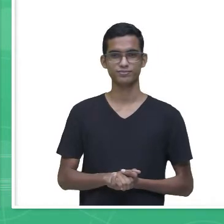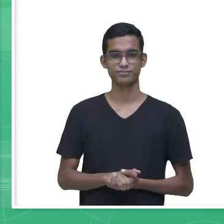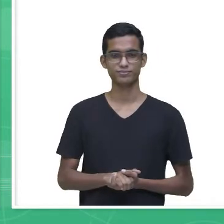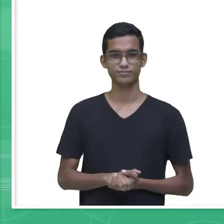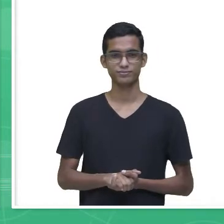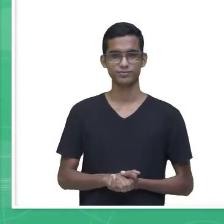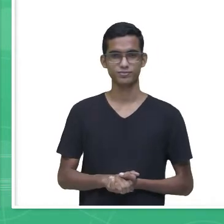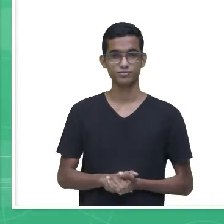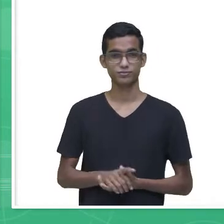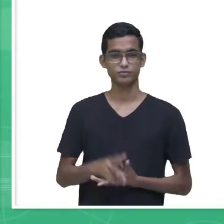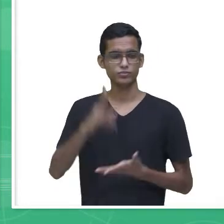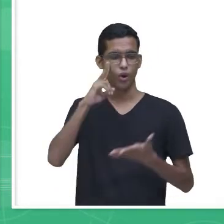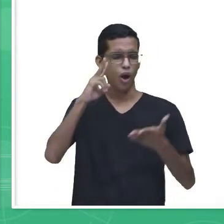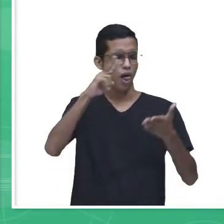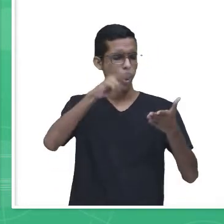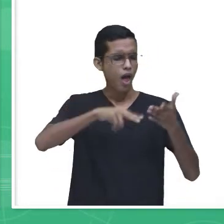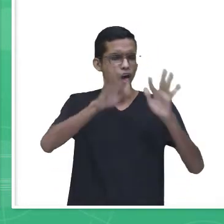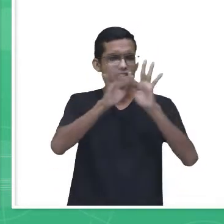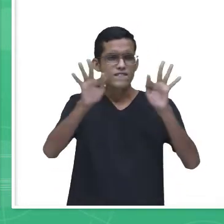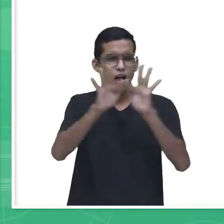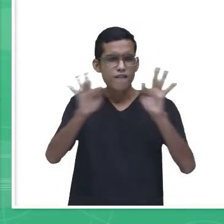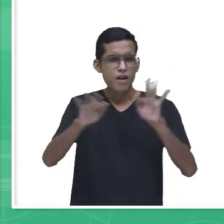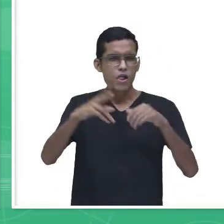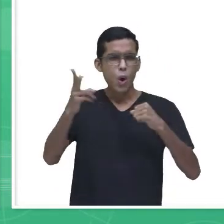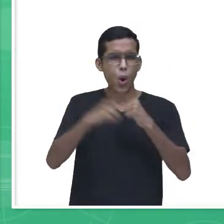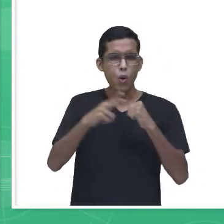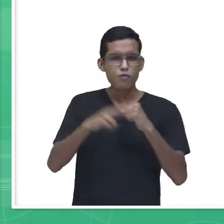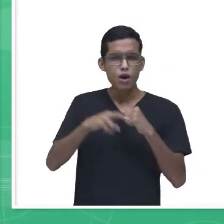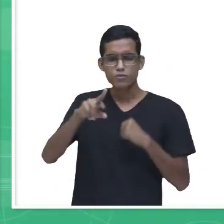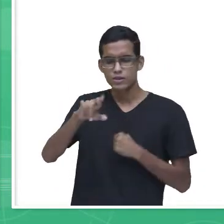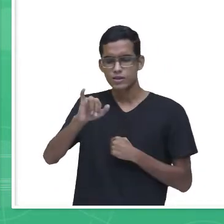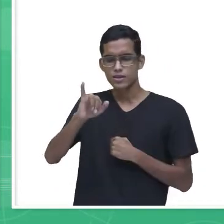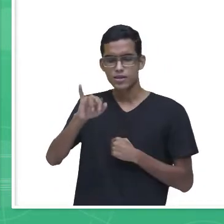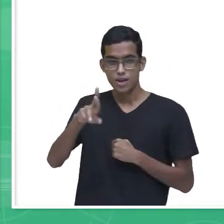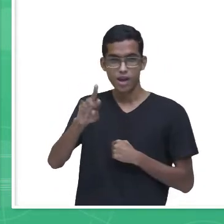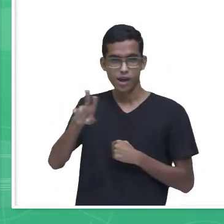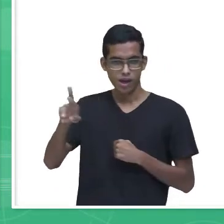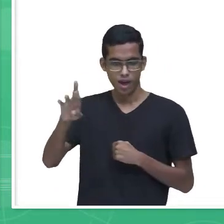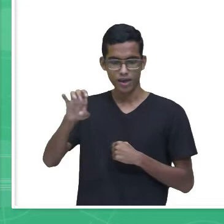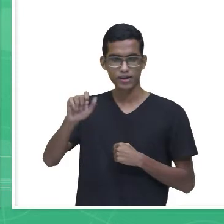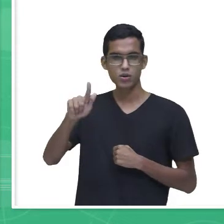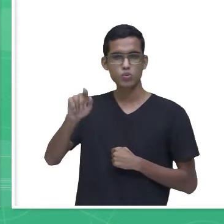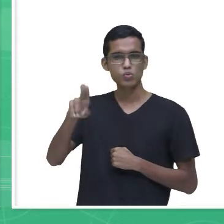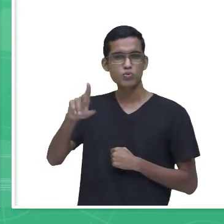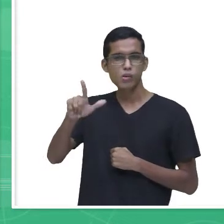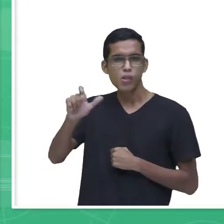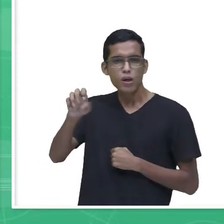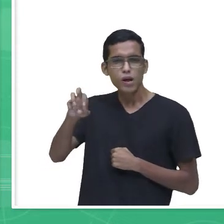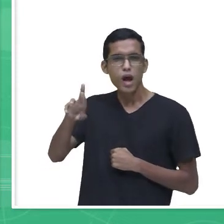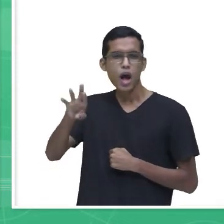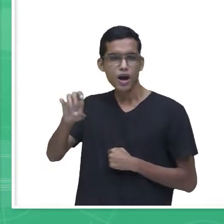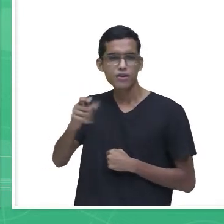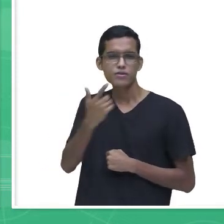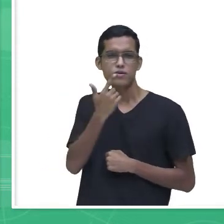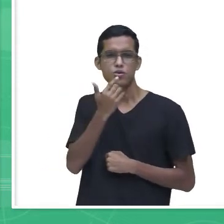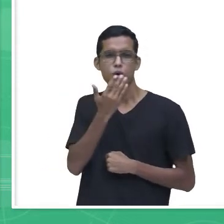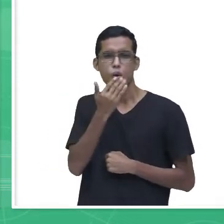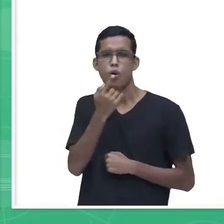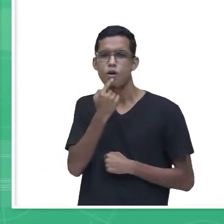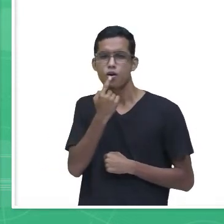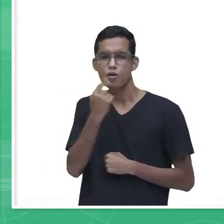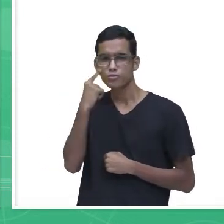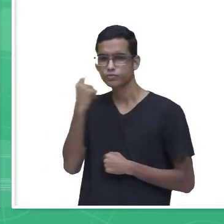Leia as frases cujos verbos irregulares em destaque aparecem conjugados